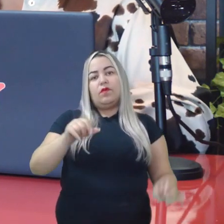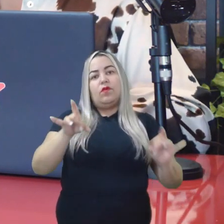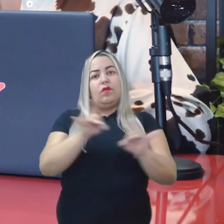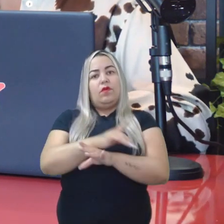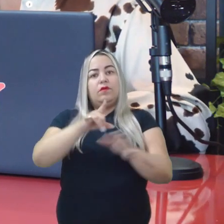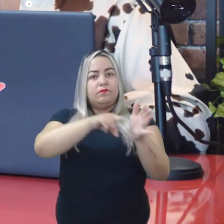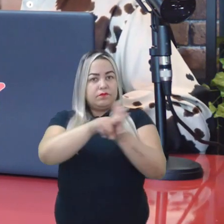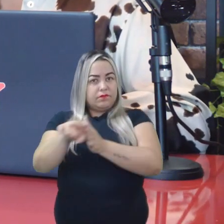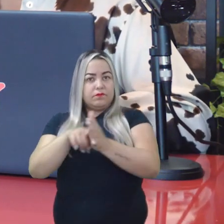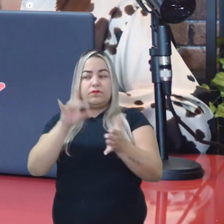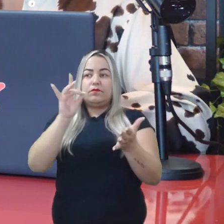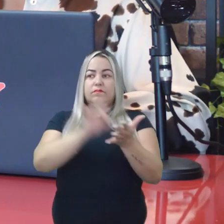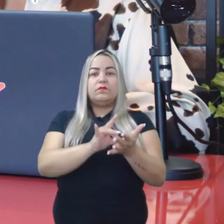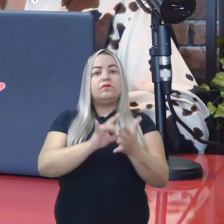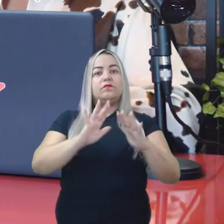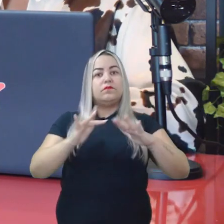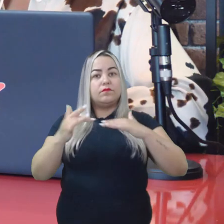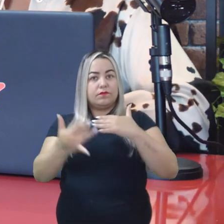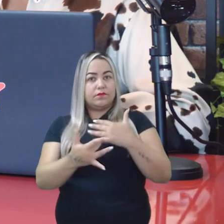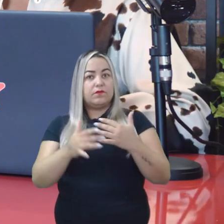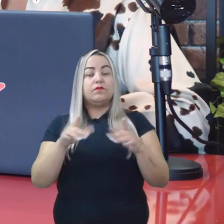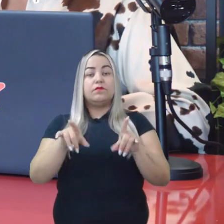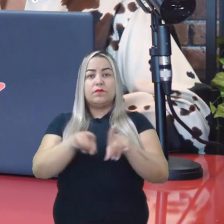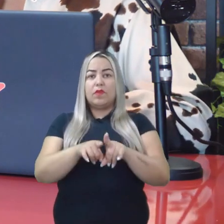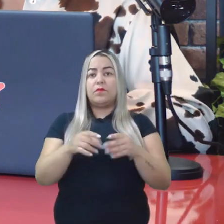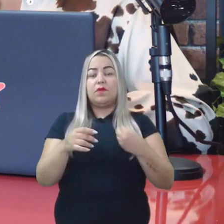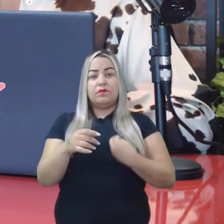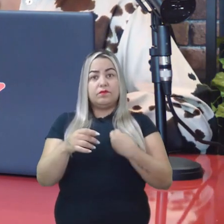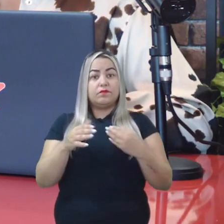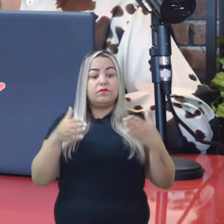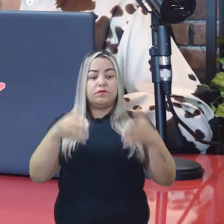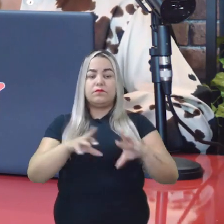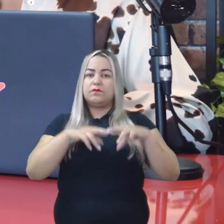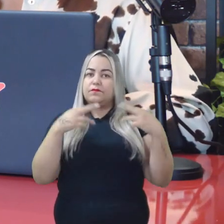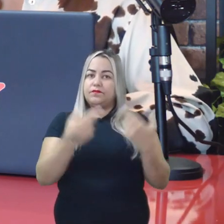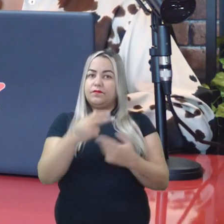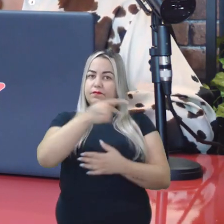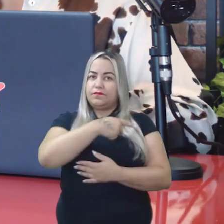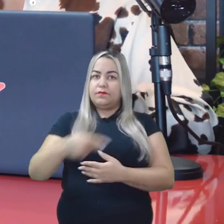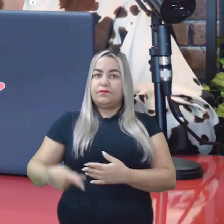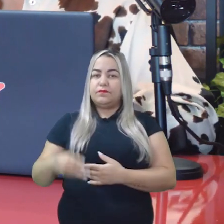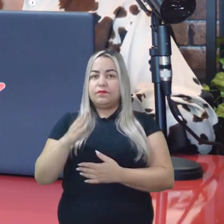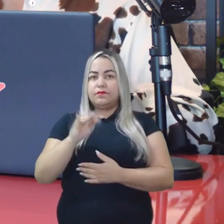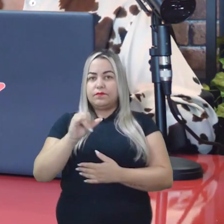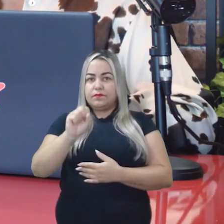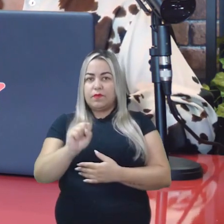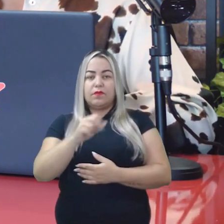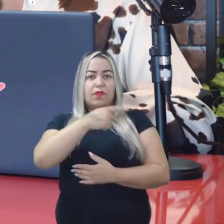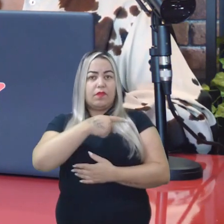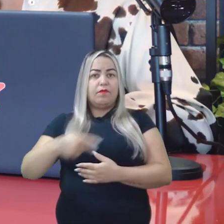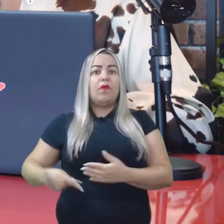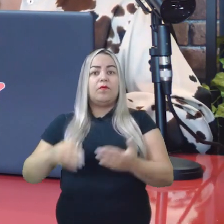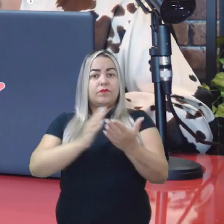Meta de encerrar a checagem de fatos nas redes sociais. E também participou de uma reunião sobre a presidência do